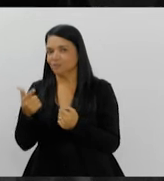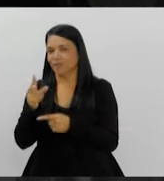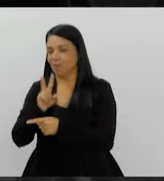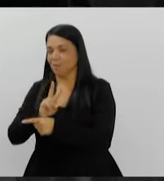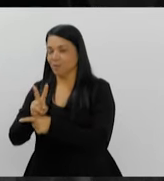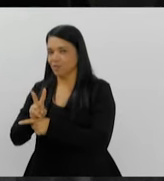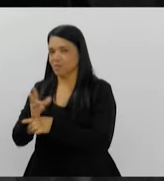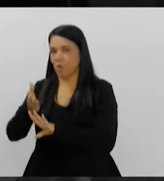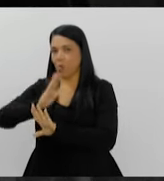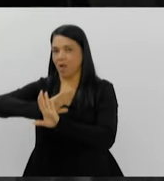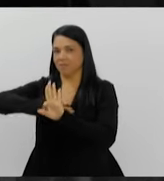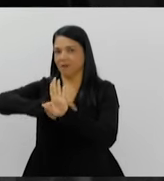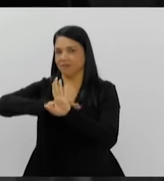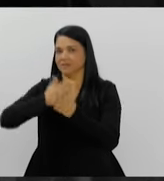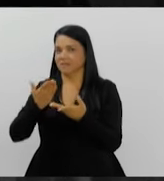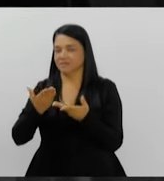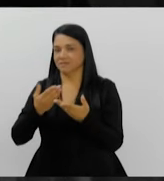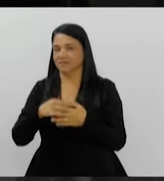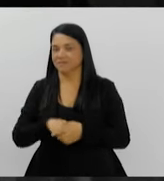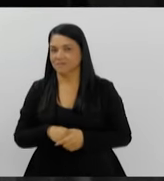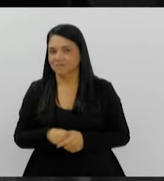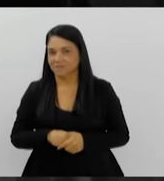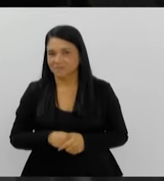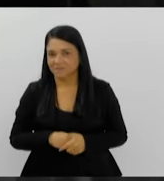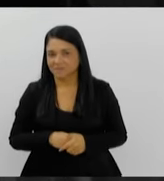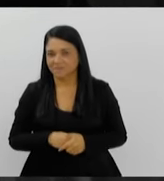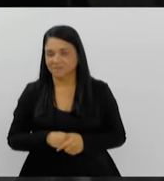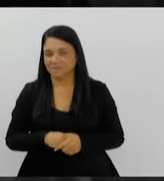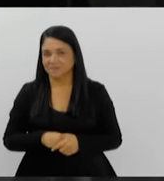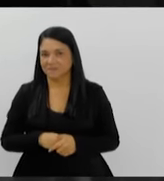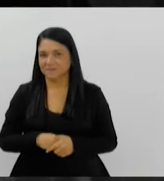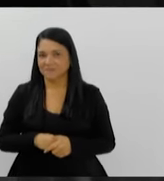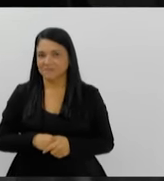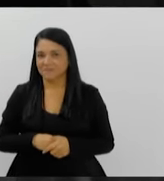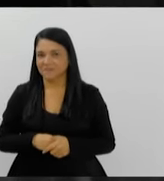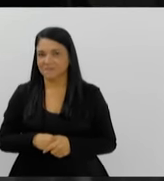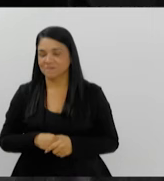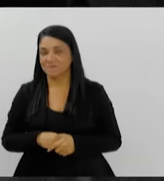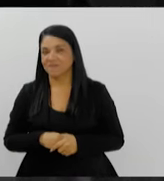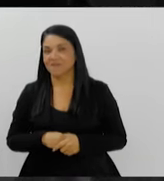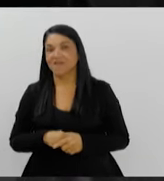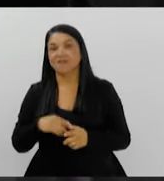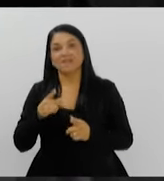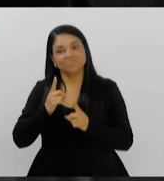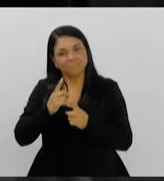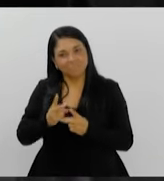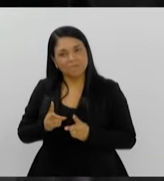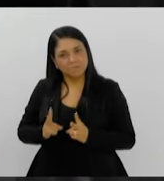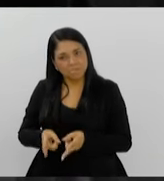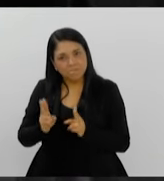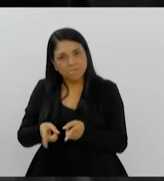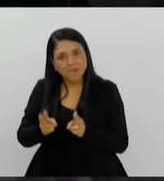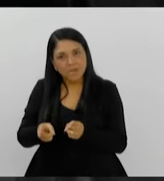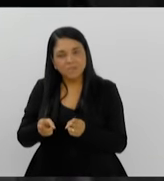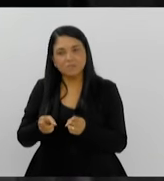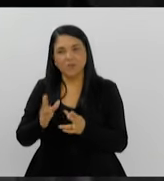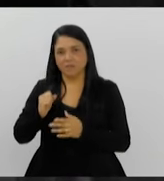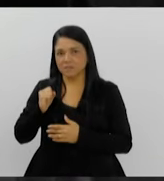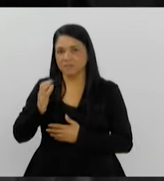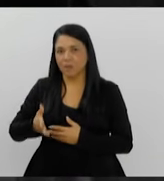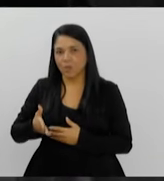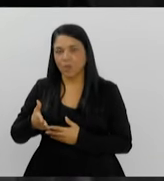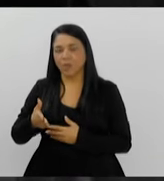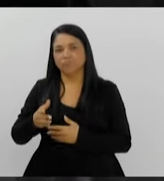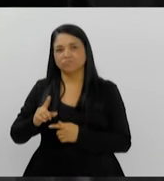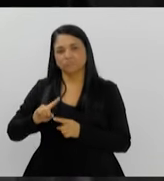estímulo e sem o aval de alguém por que não eles seguiram a mesma cartilha momentos depois que o